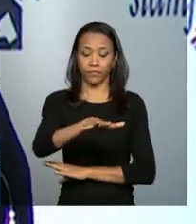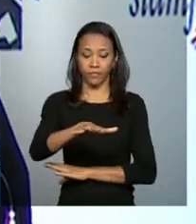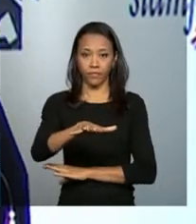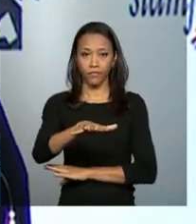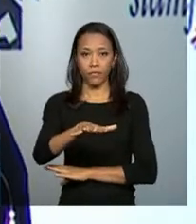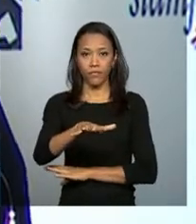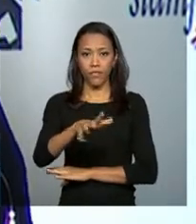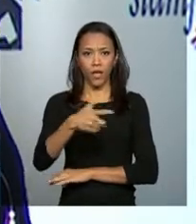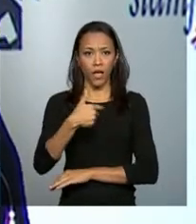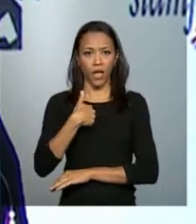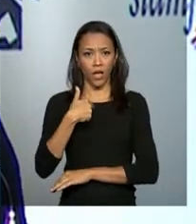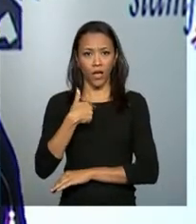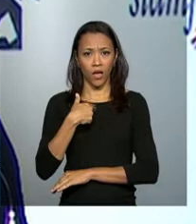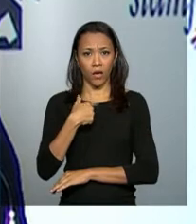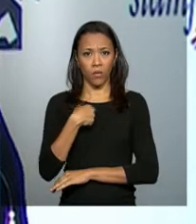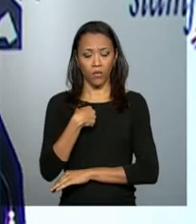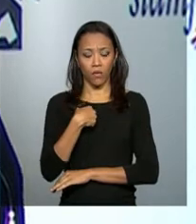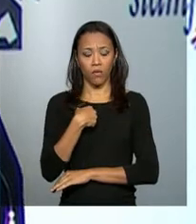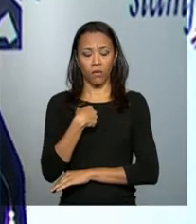Eu não ignoro a